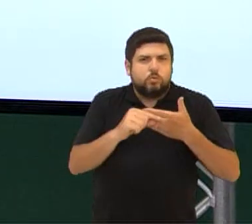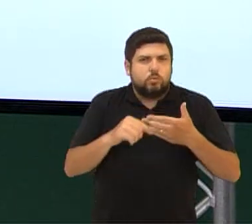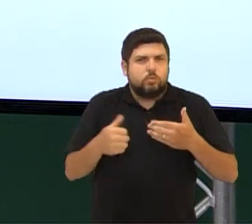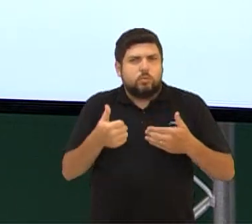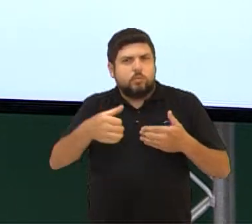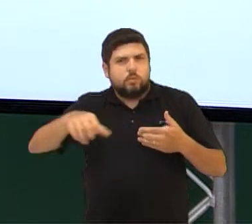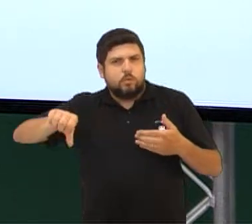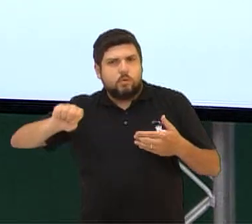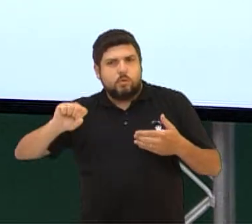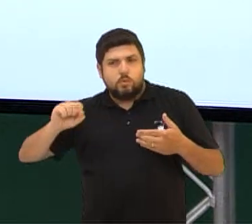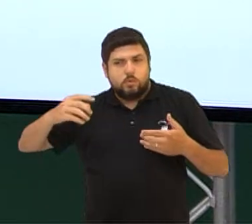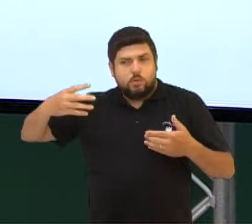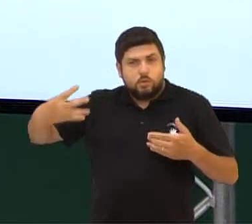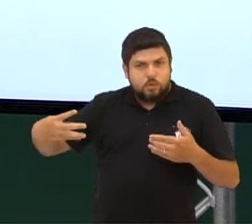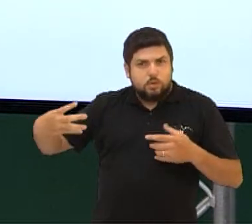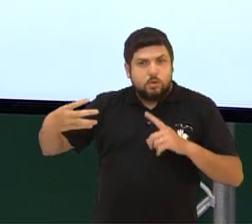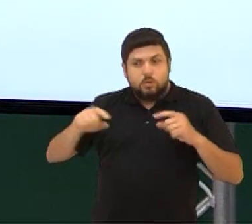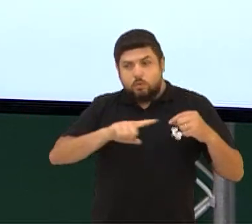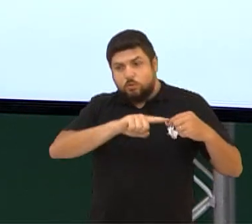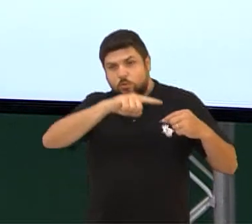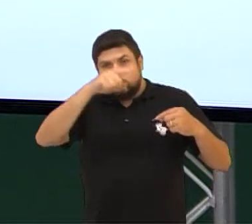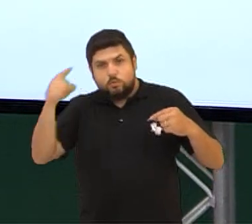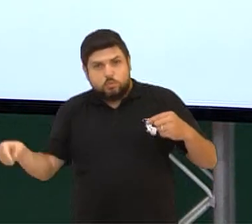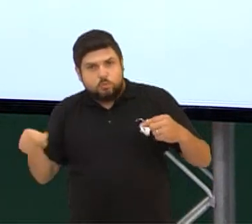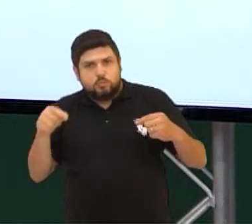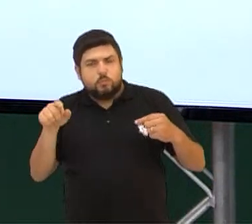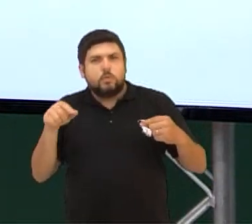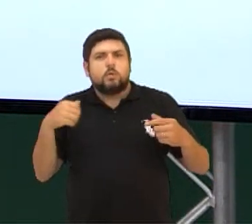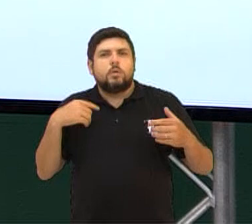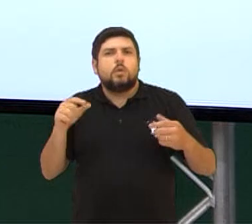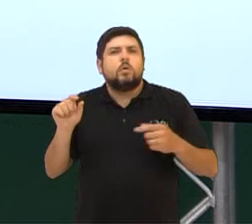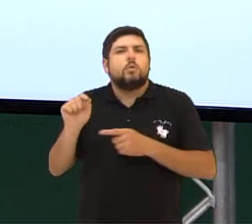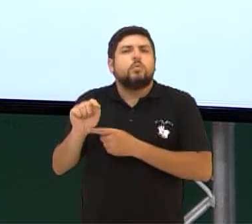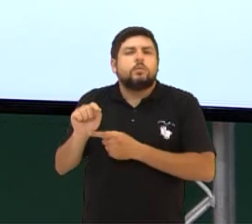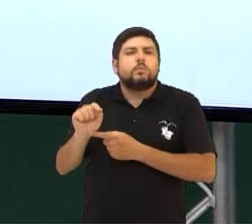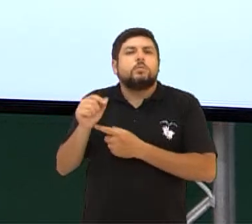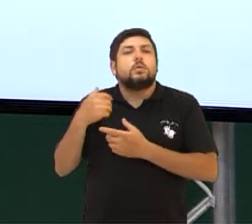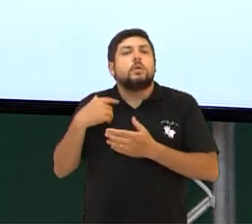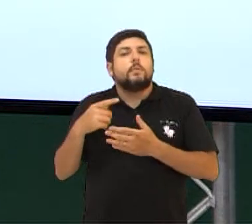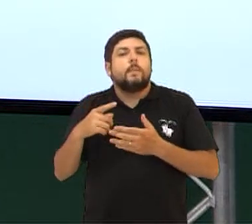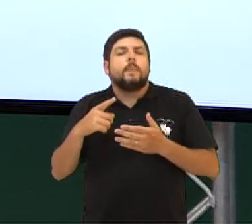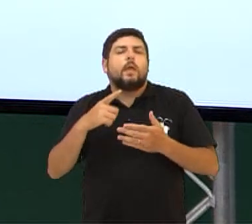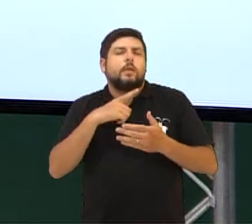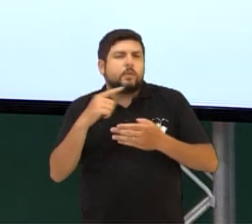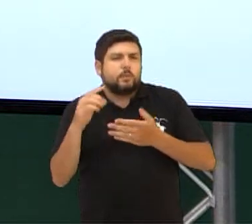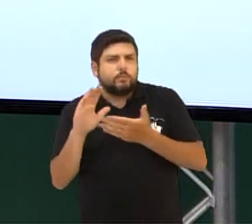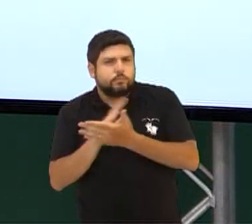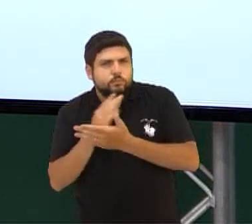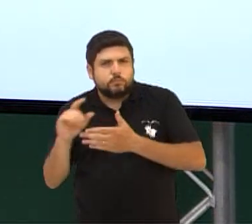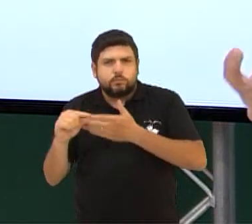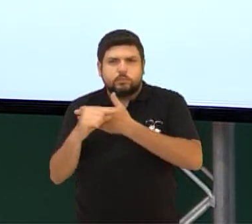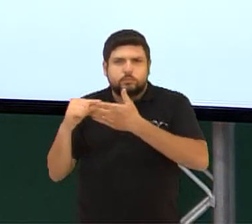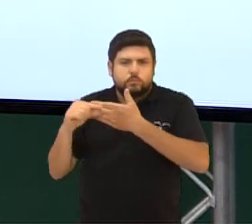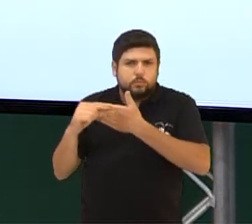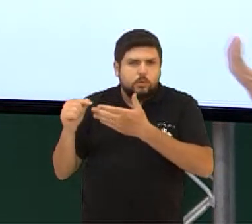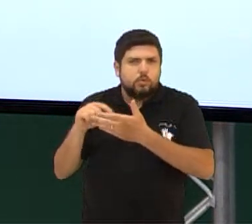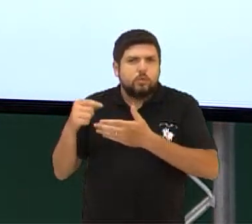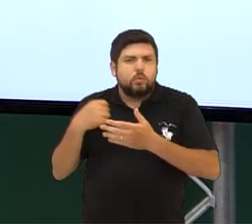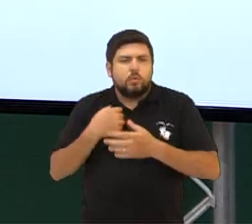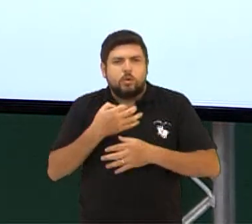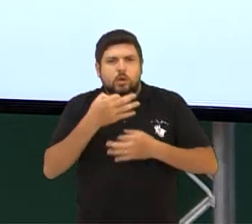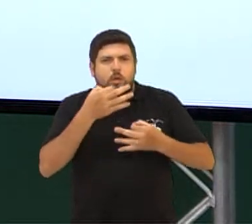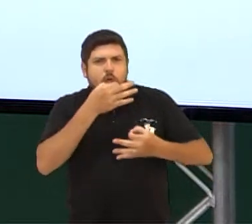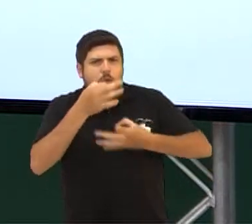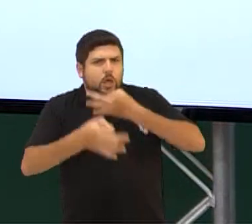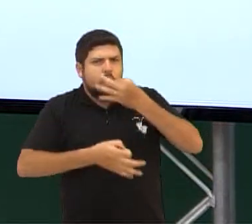1984, né, que vai dali que vai ser a expressão Big Brother. Perfeito. Tudo isso daí são autores ali tentando fazer essa crítica